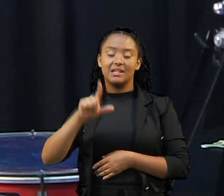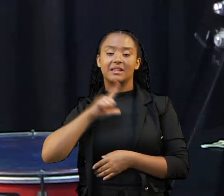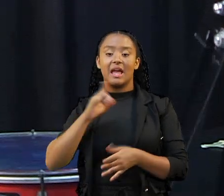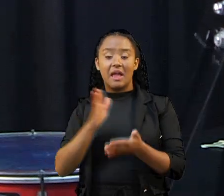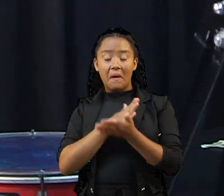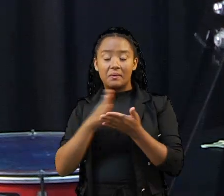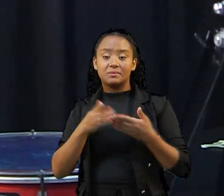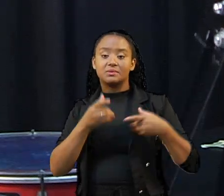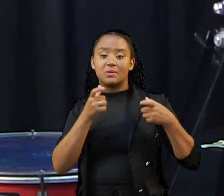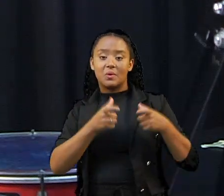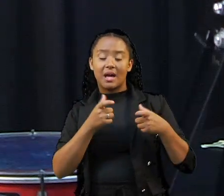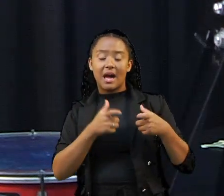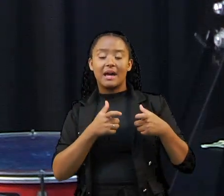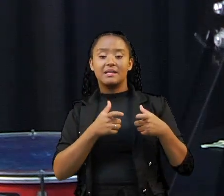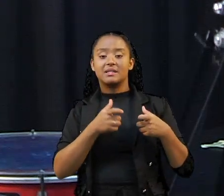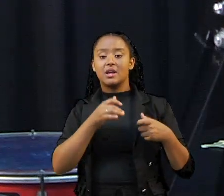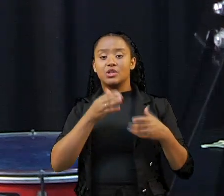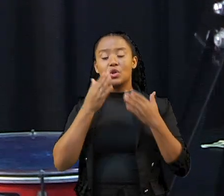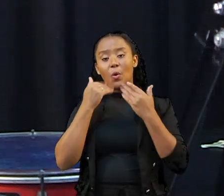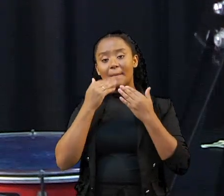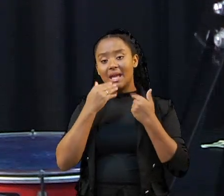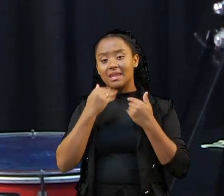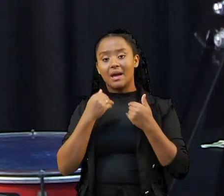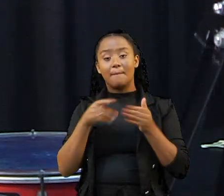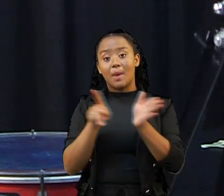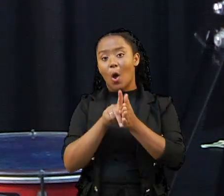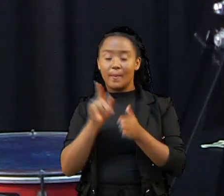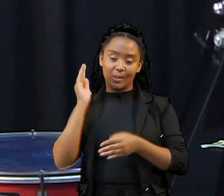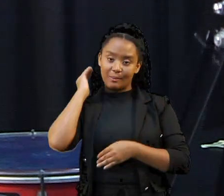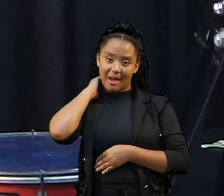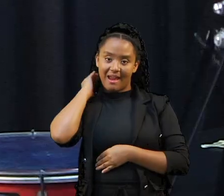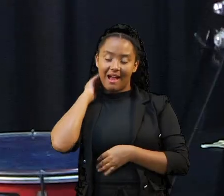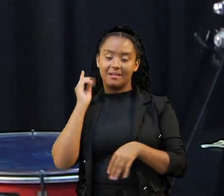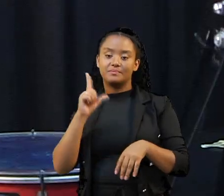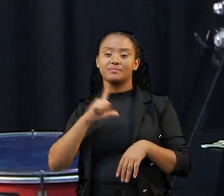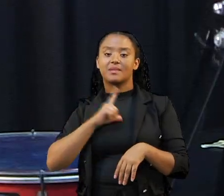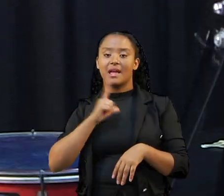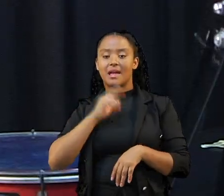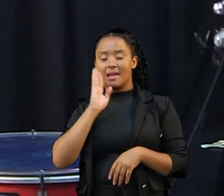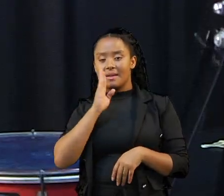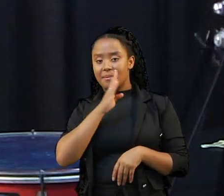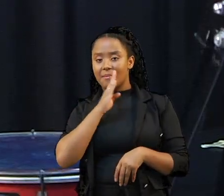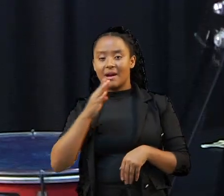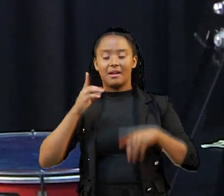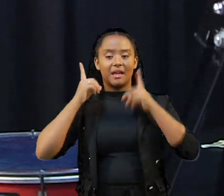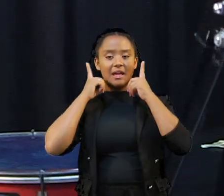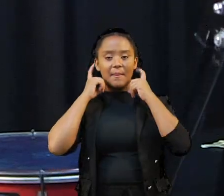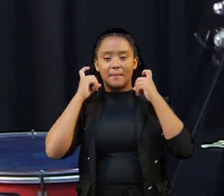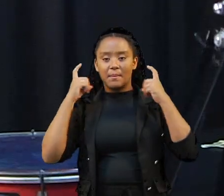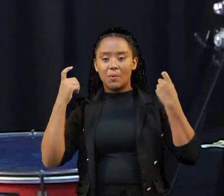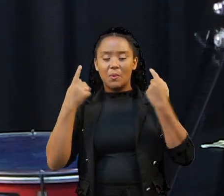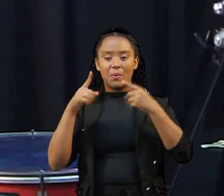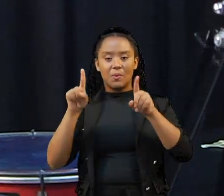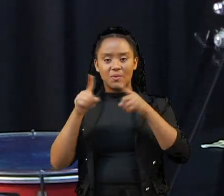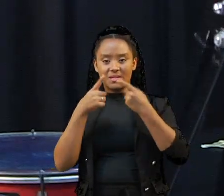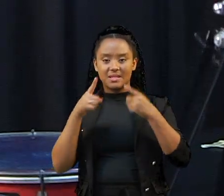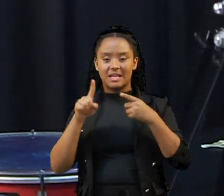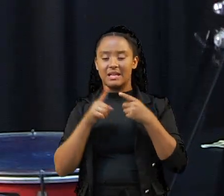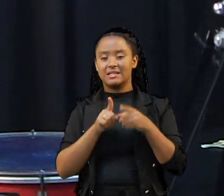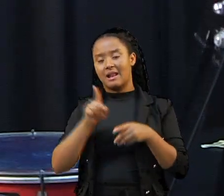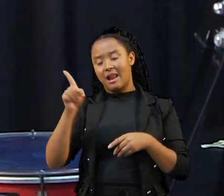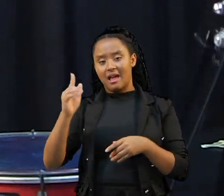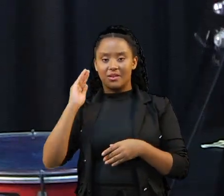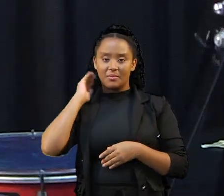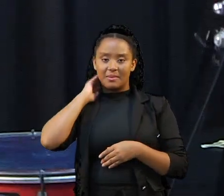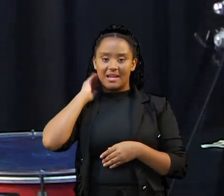lugares culinários mesmo, que tem comidas típicas do Pará. Tem bar que toca músicas regionais de